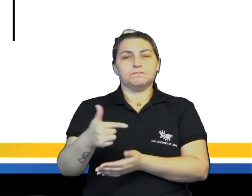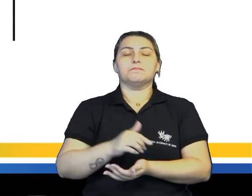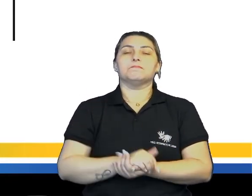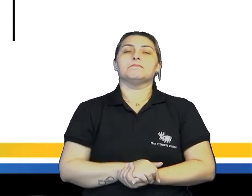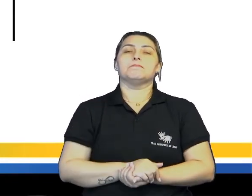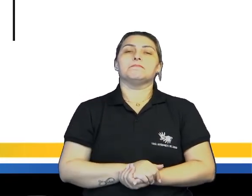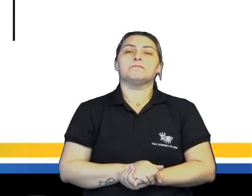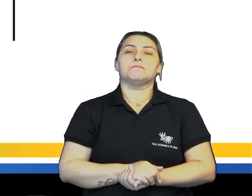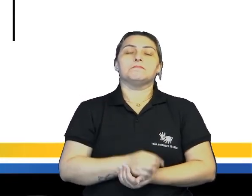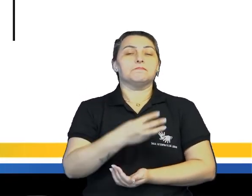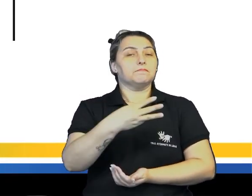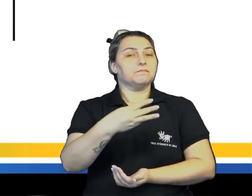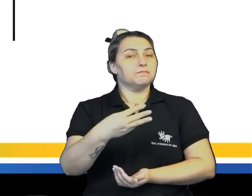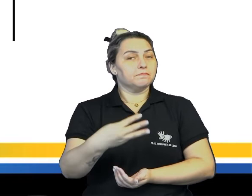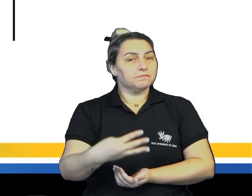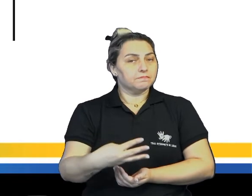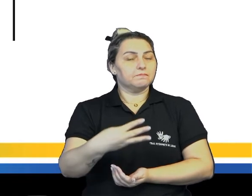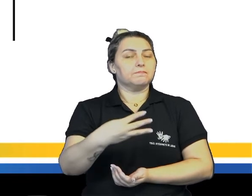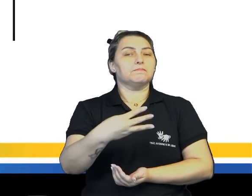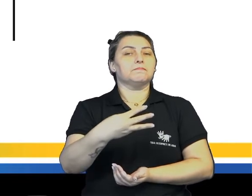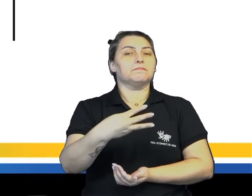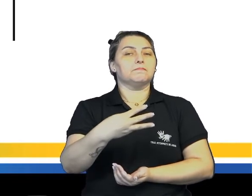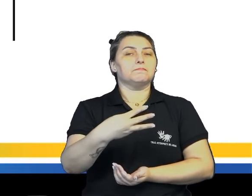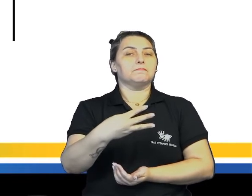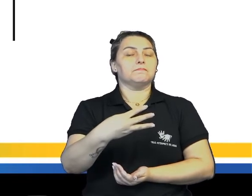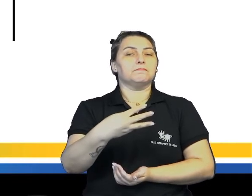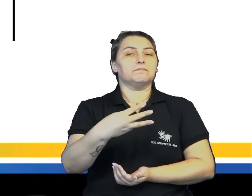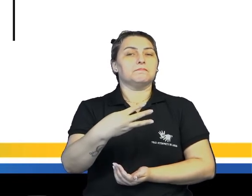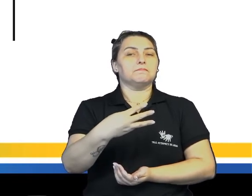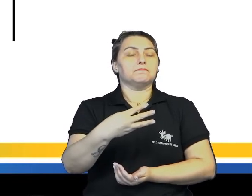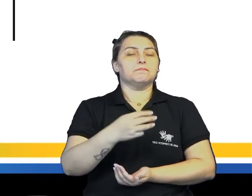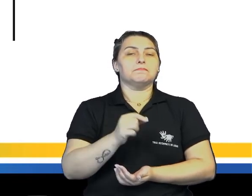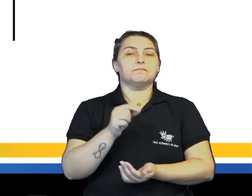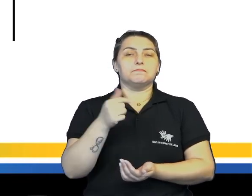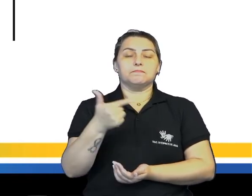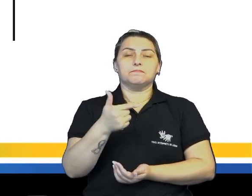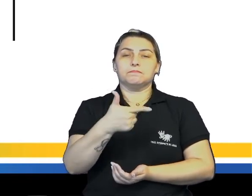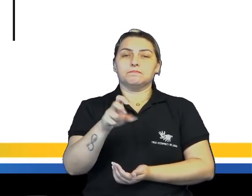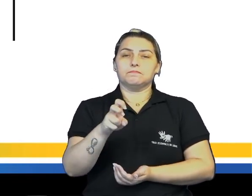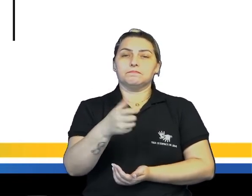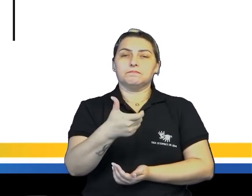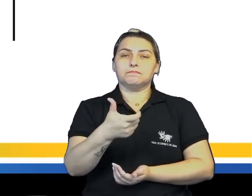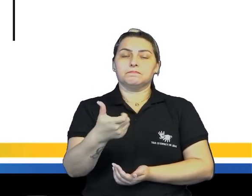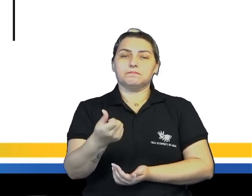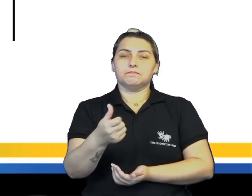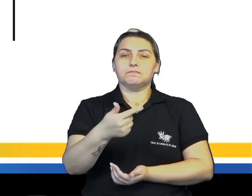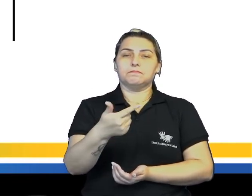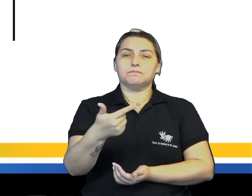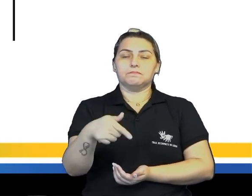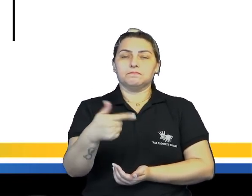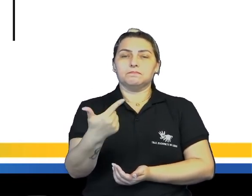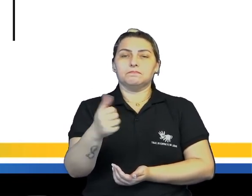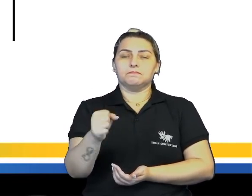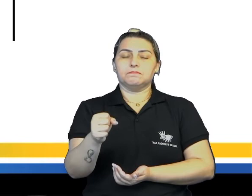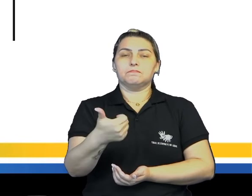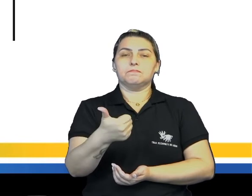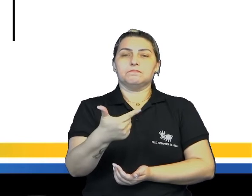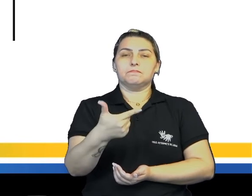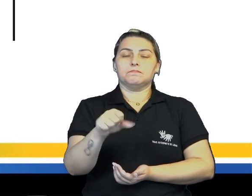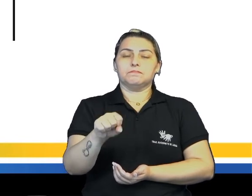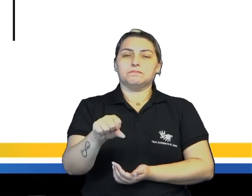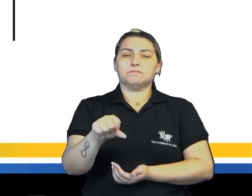32, 33. A segunda diz o seguinte, 25, 26, 27,